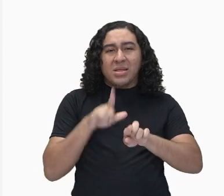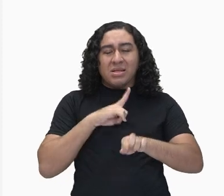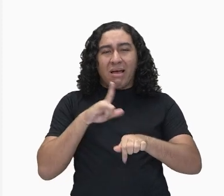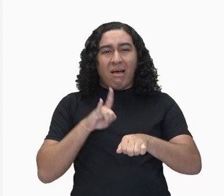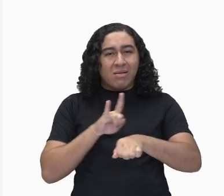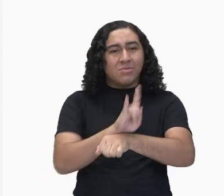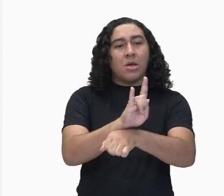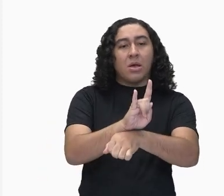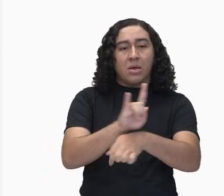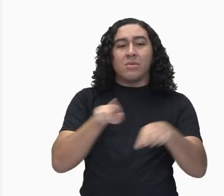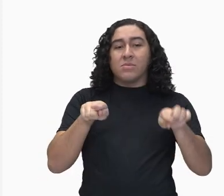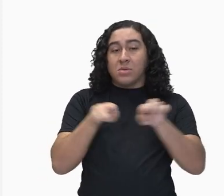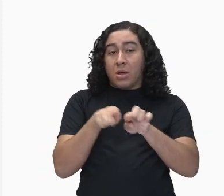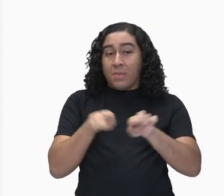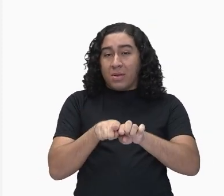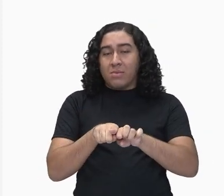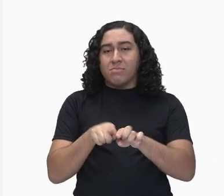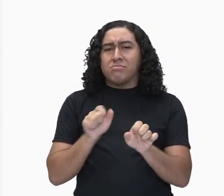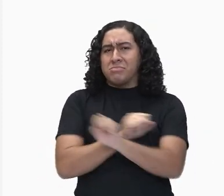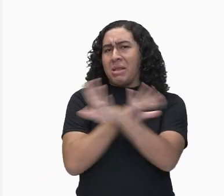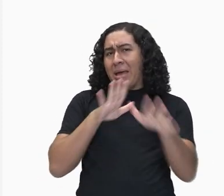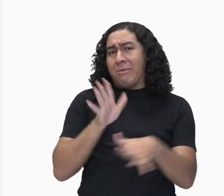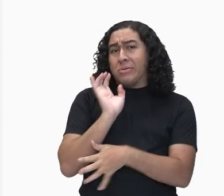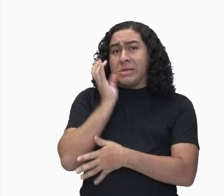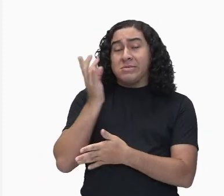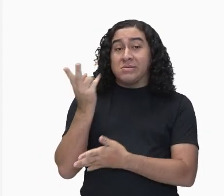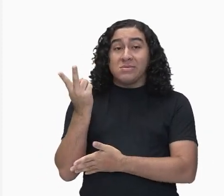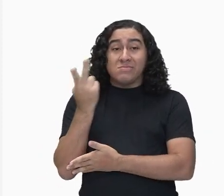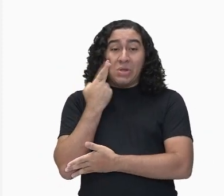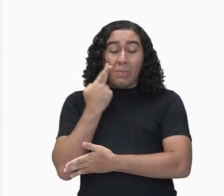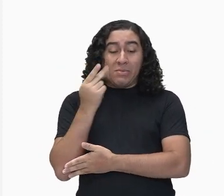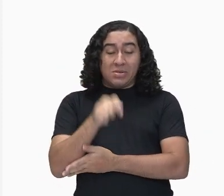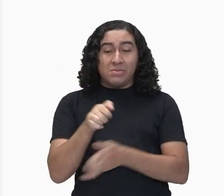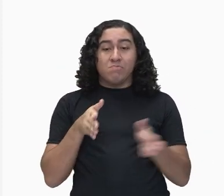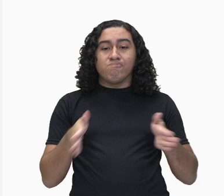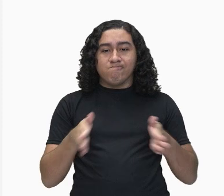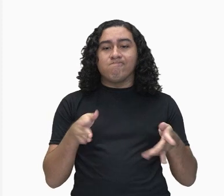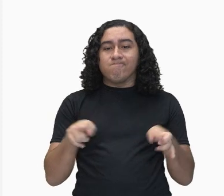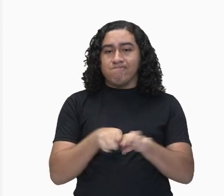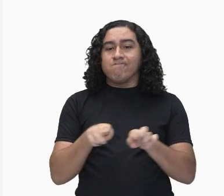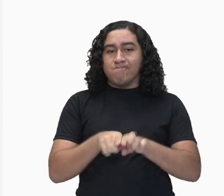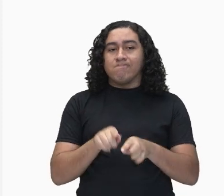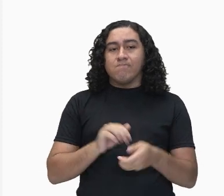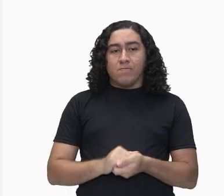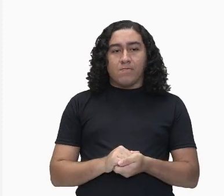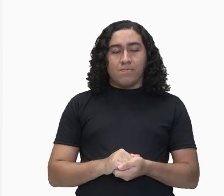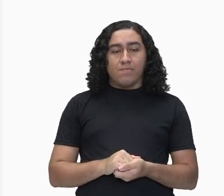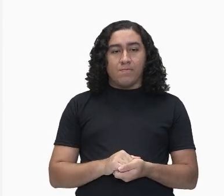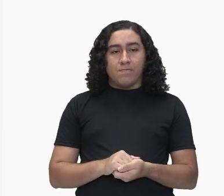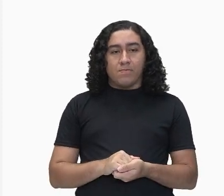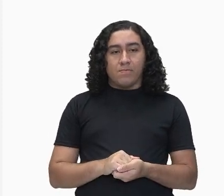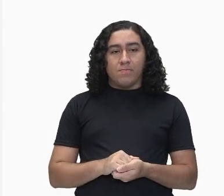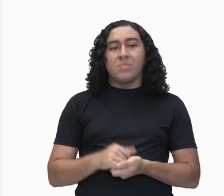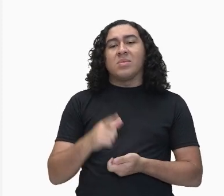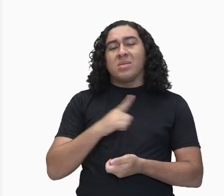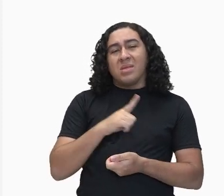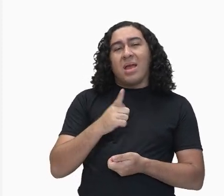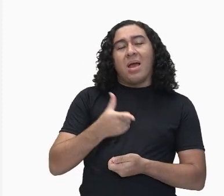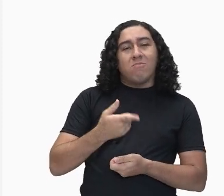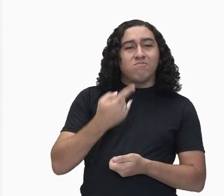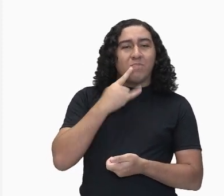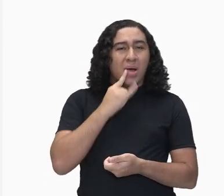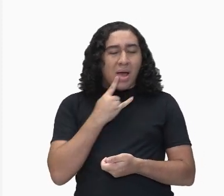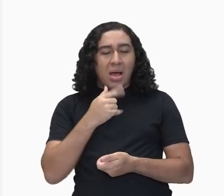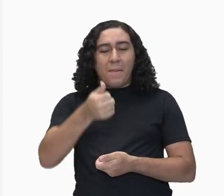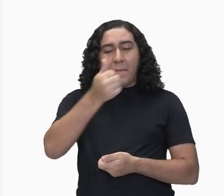adultério, claro, é o que mais rola, né? Então, nessas mesas de bar, a noite inteira, com os amigos,